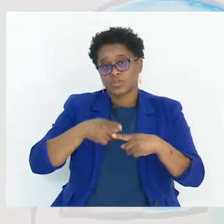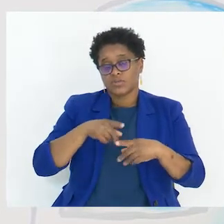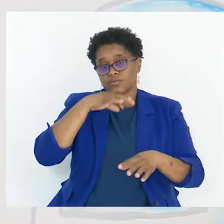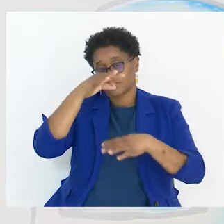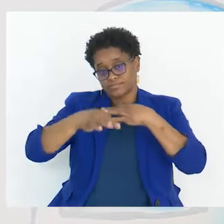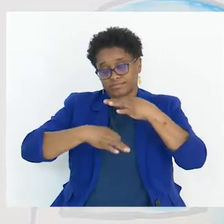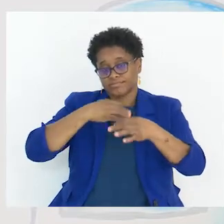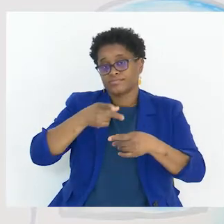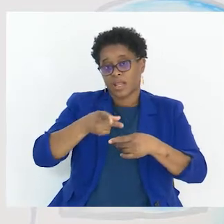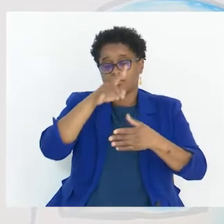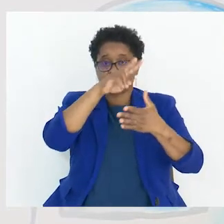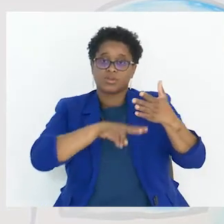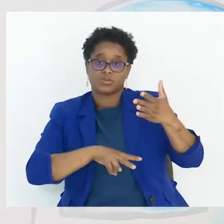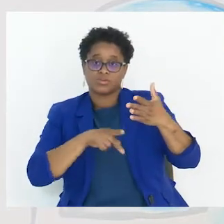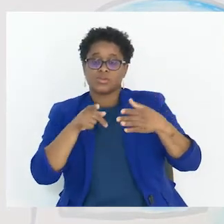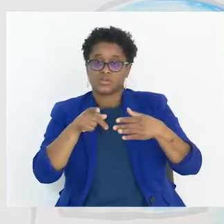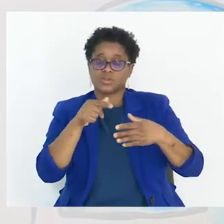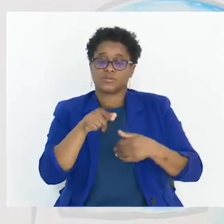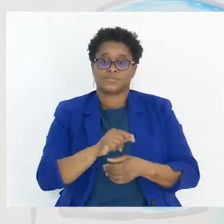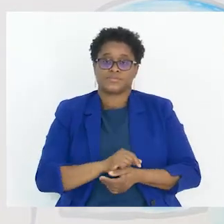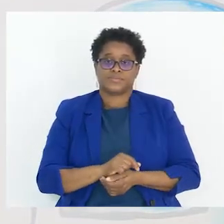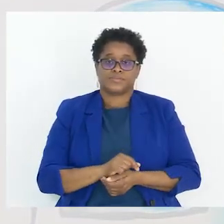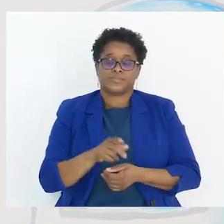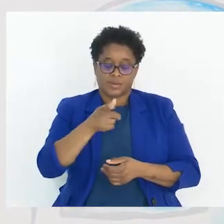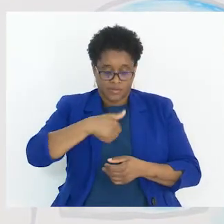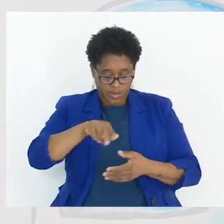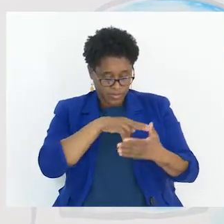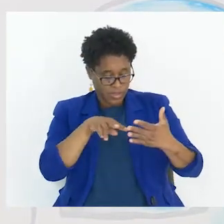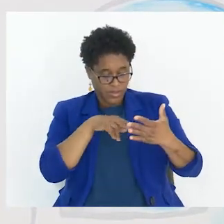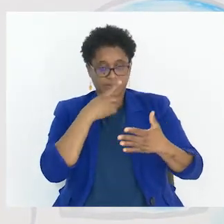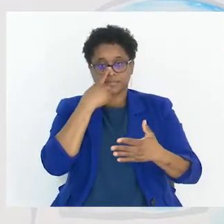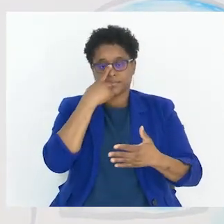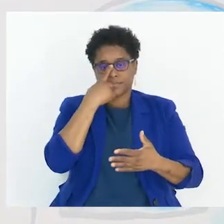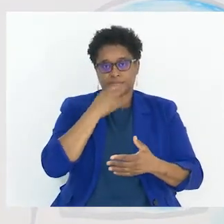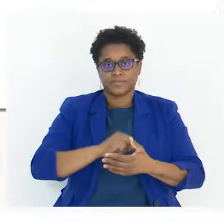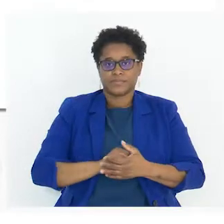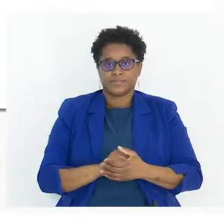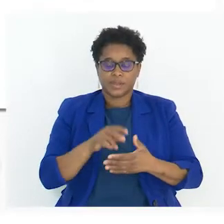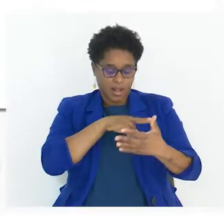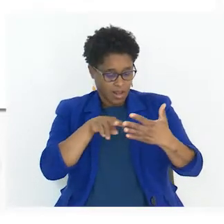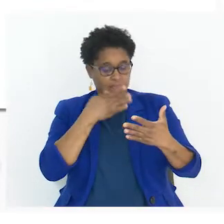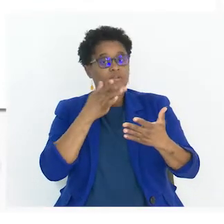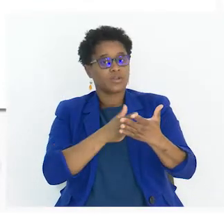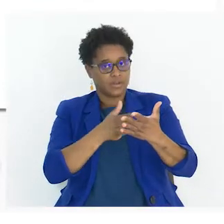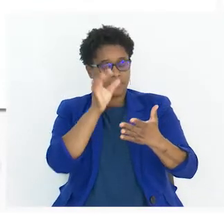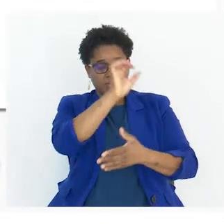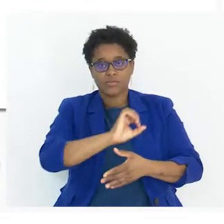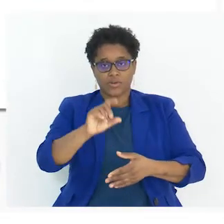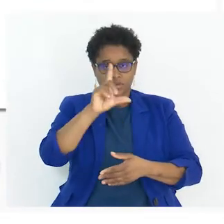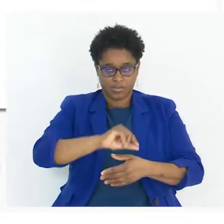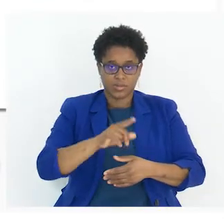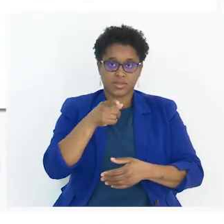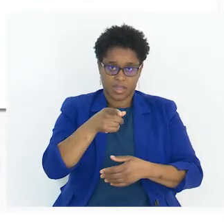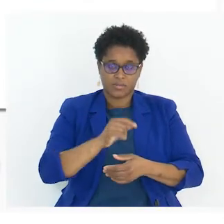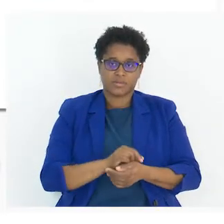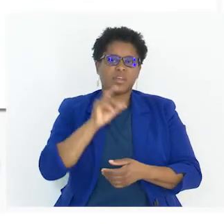que indica o objetivo do diálogo do texto. É este aqui que temos aqui. Vamos ler. Leia no vosso